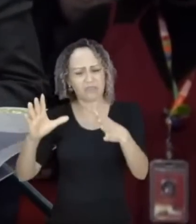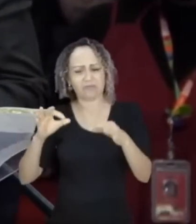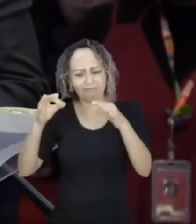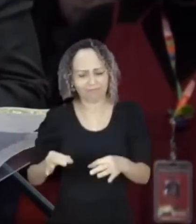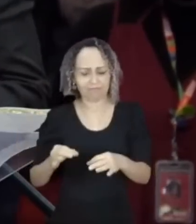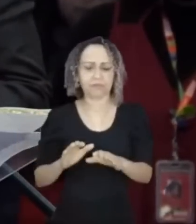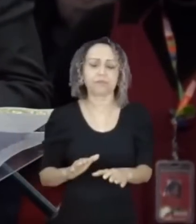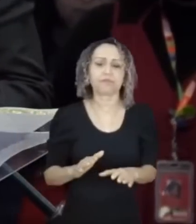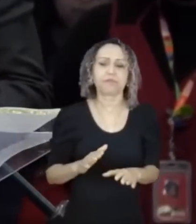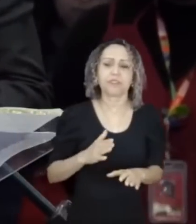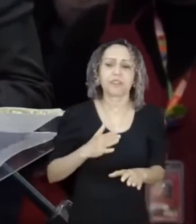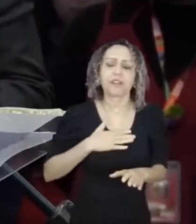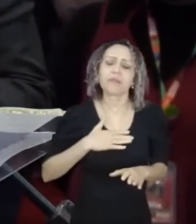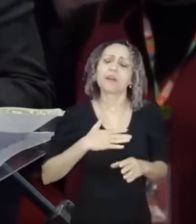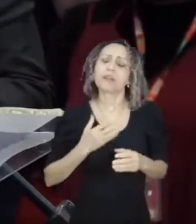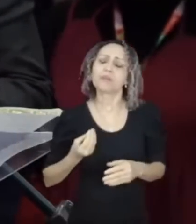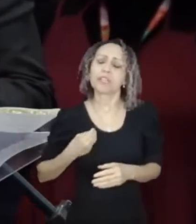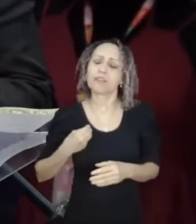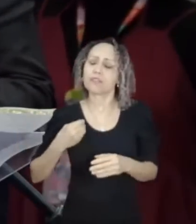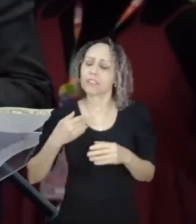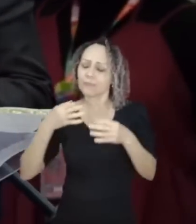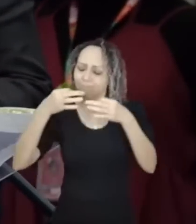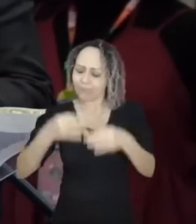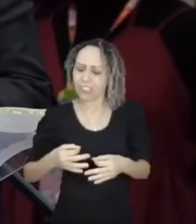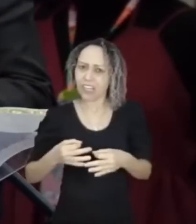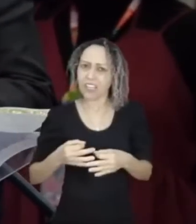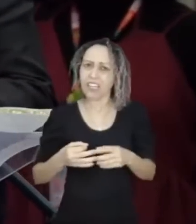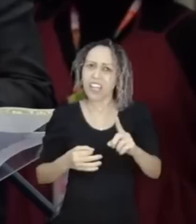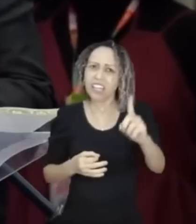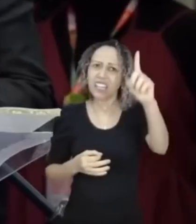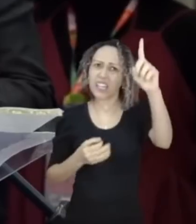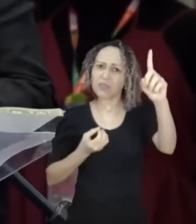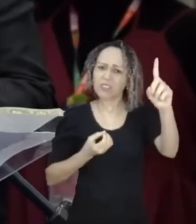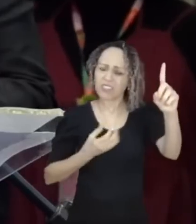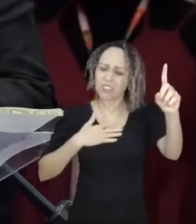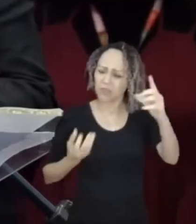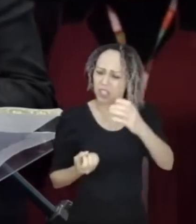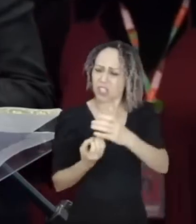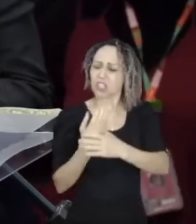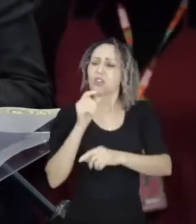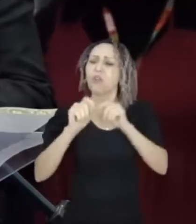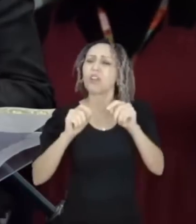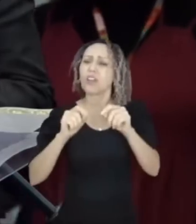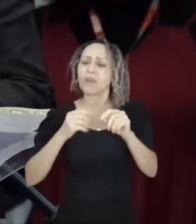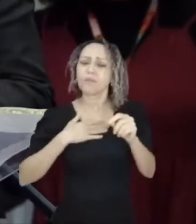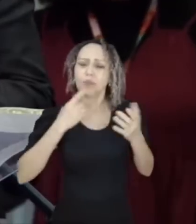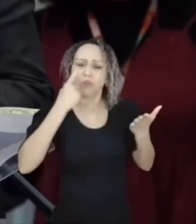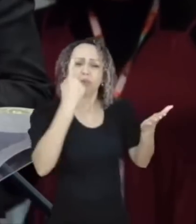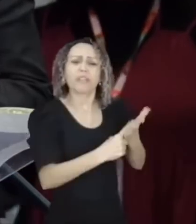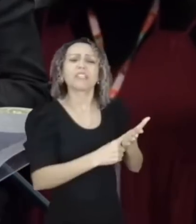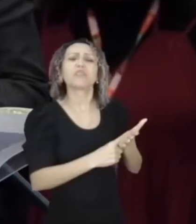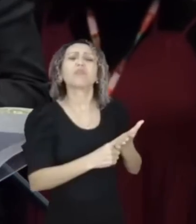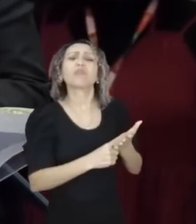vida é sagrada, obras das mãos do Criador. E meu compromisso foi e será sempre com a sua